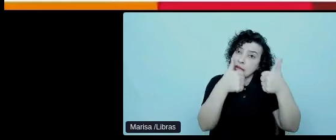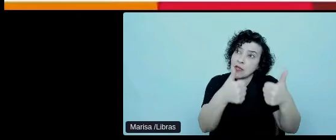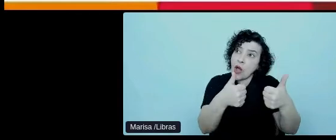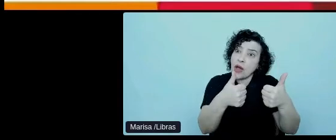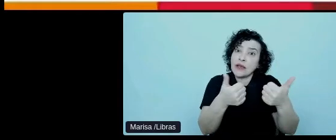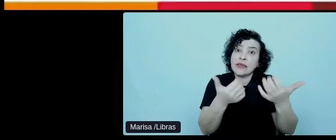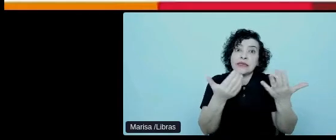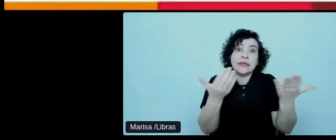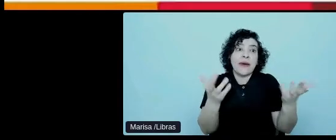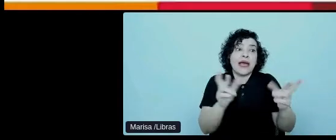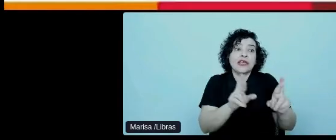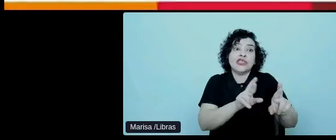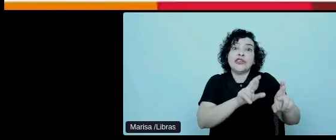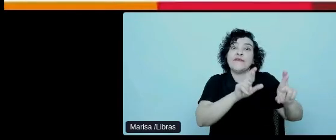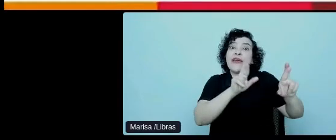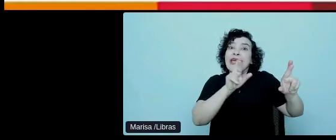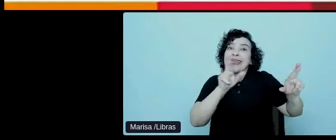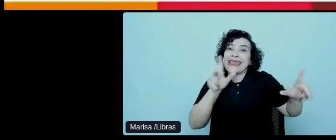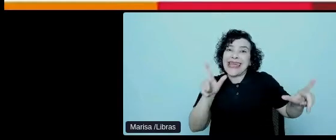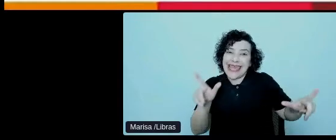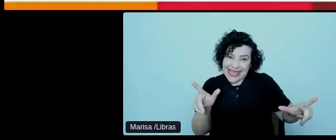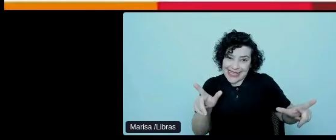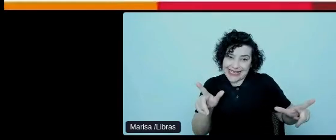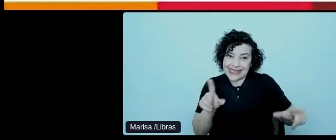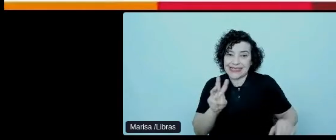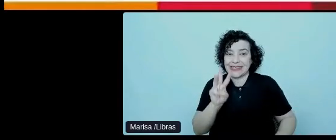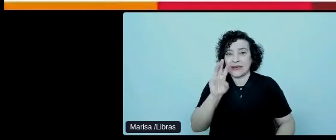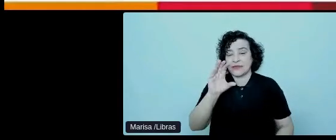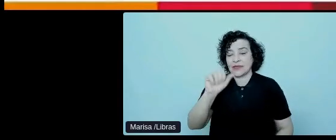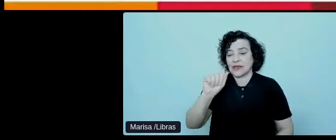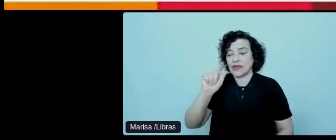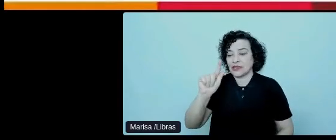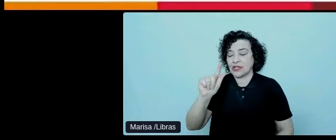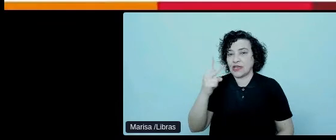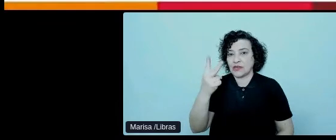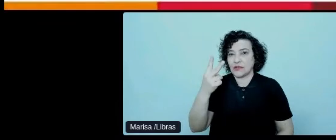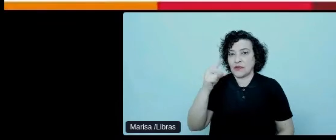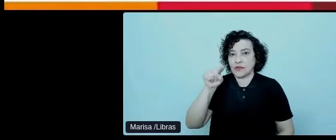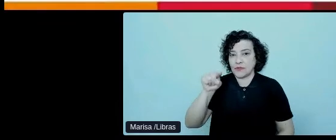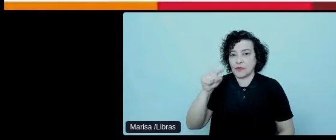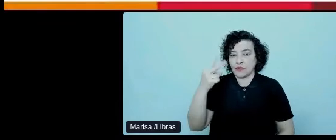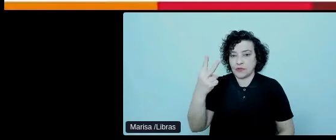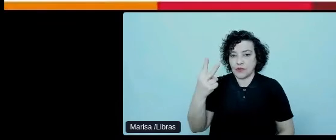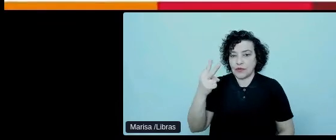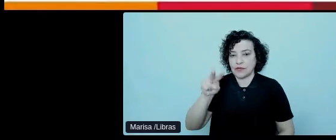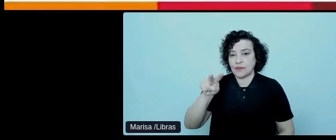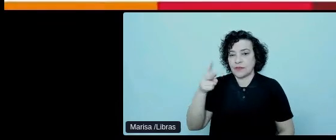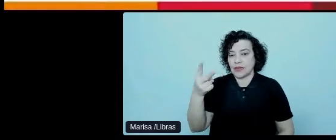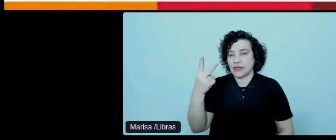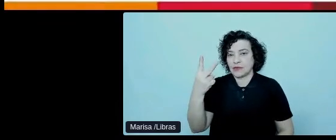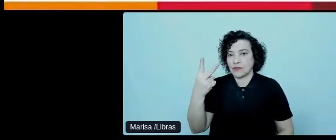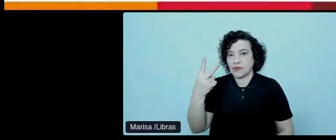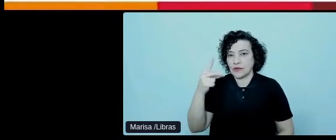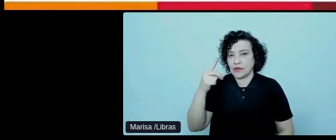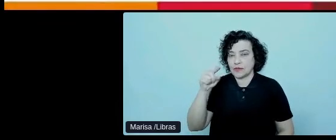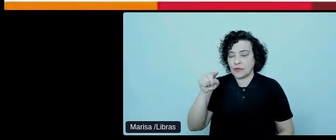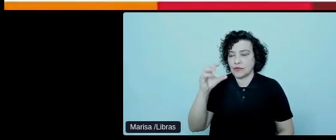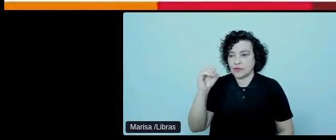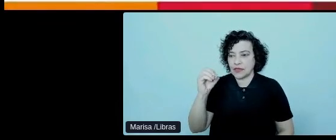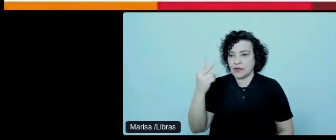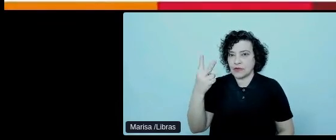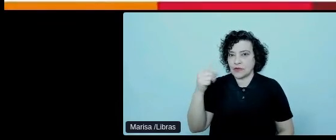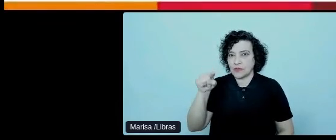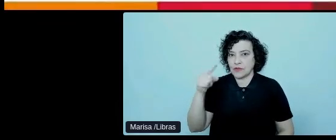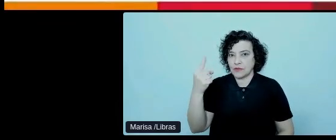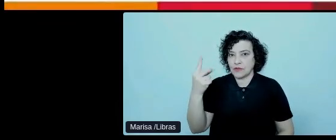grande diferença da WCAG 2.2 para 2.0, da 2.1 e 2.2,